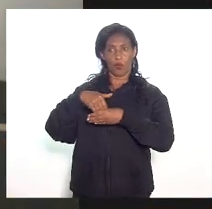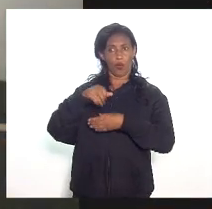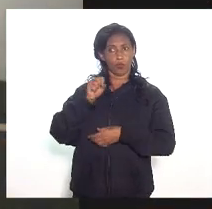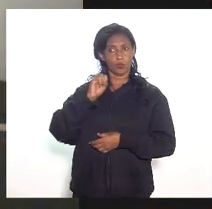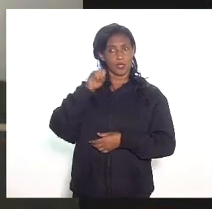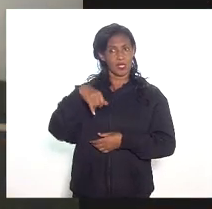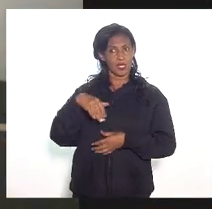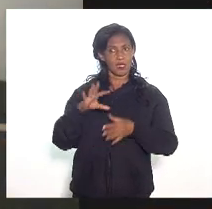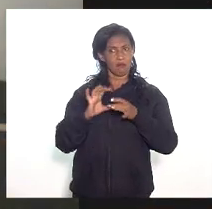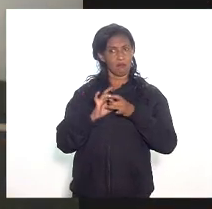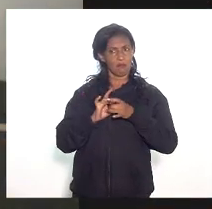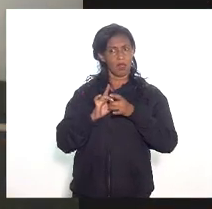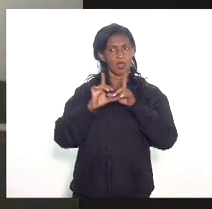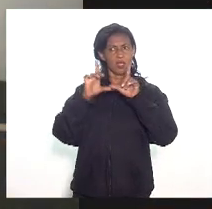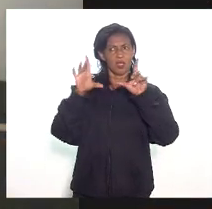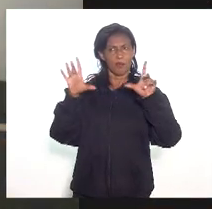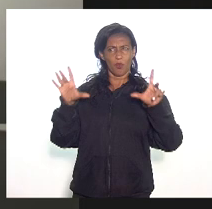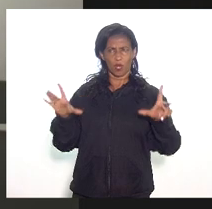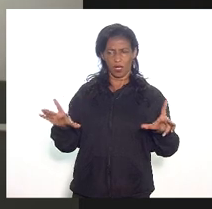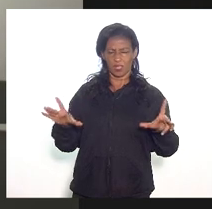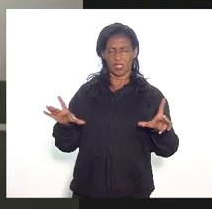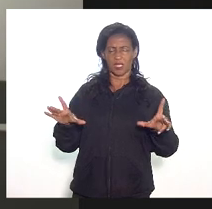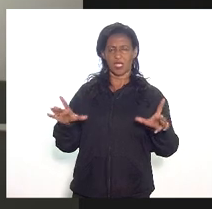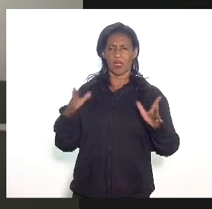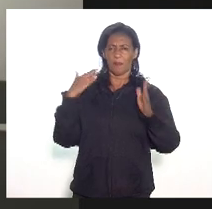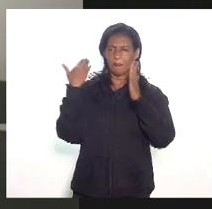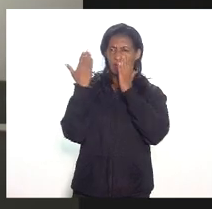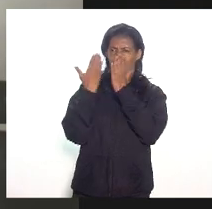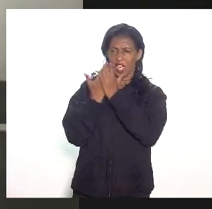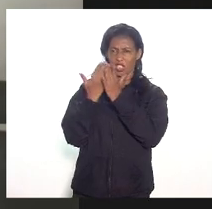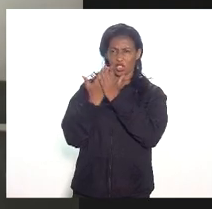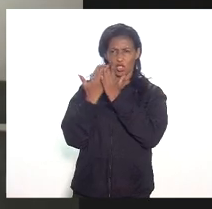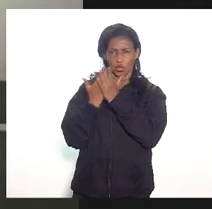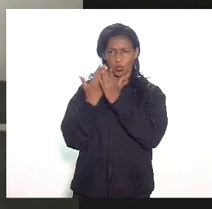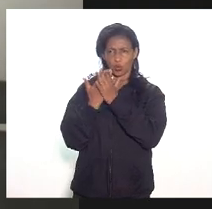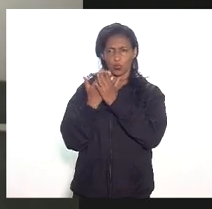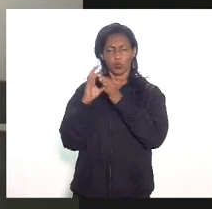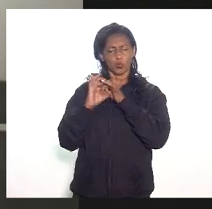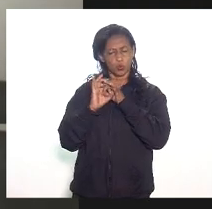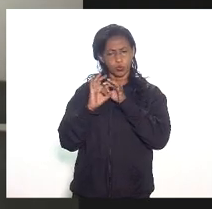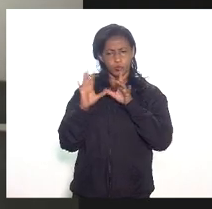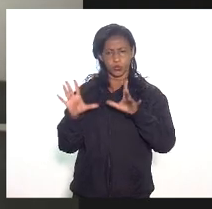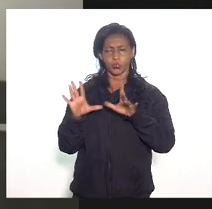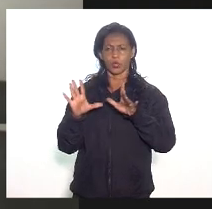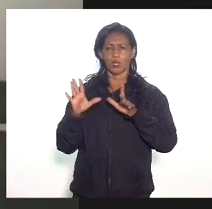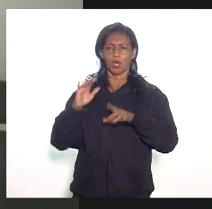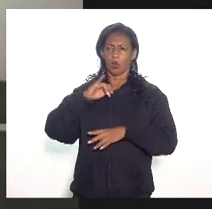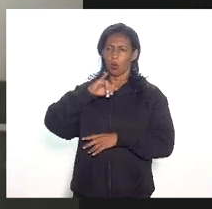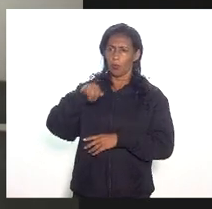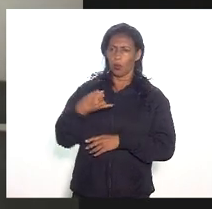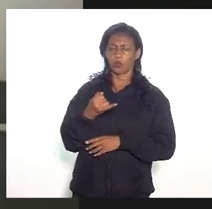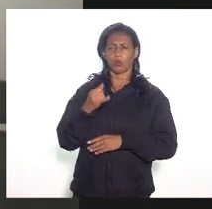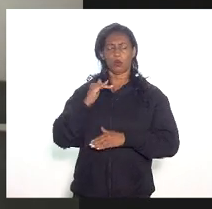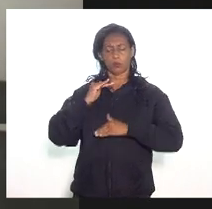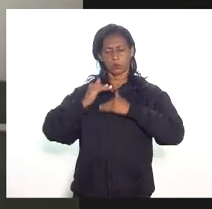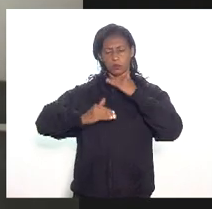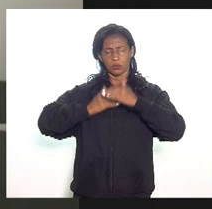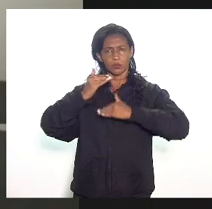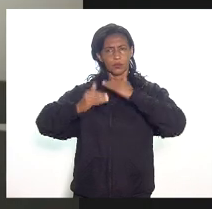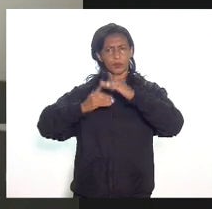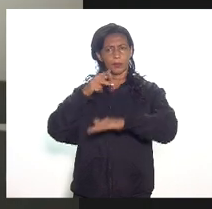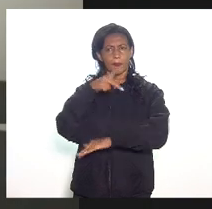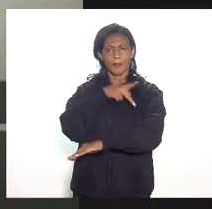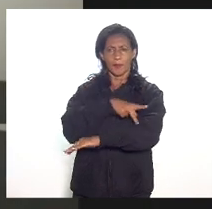democracia pela escola sem mordaças pela escola sem censura sim a possibilidade do processo pedagógico